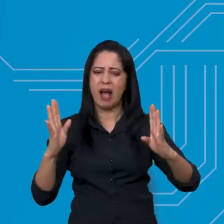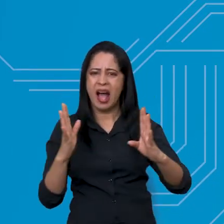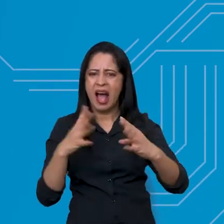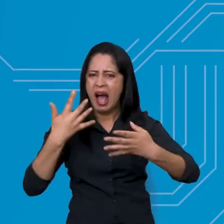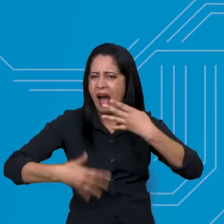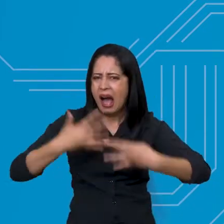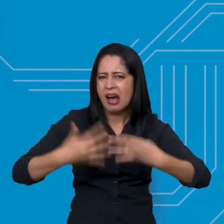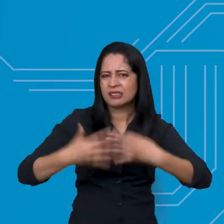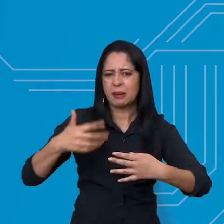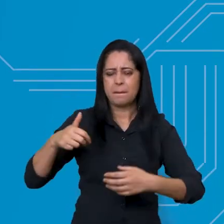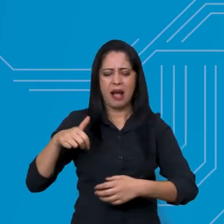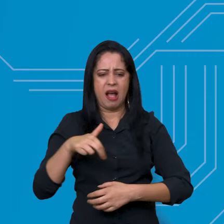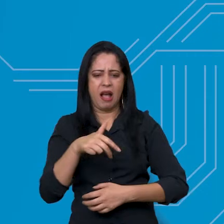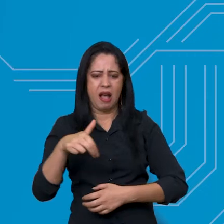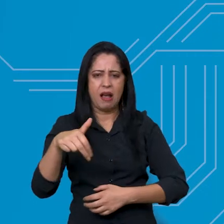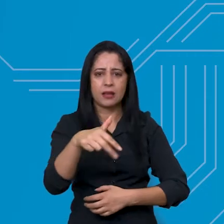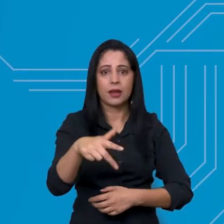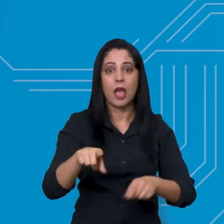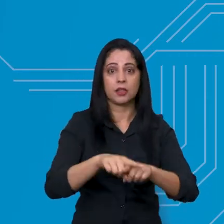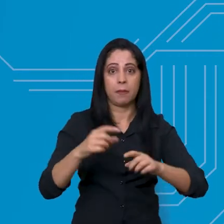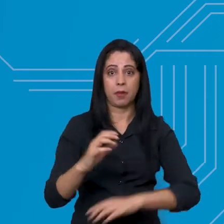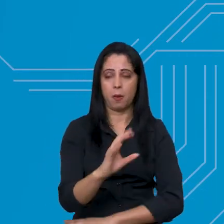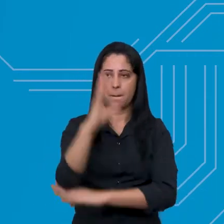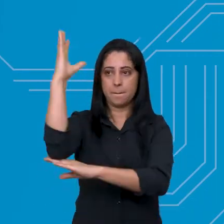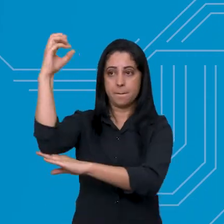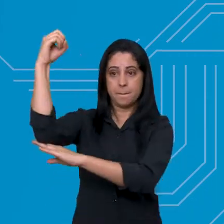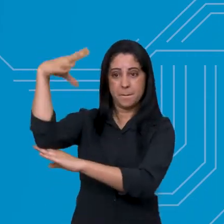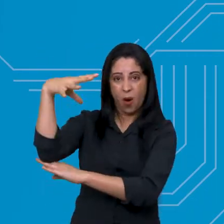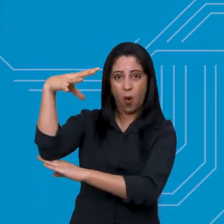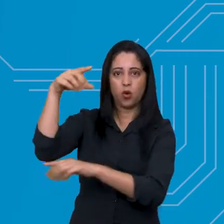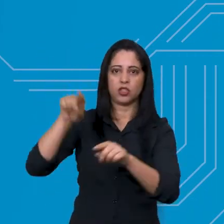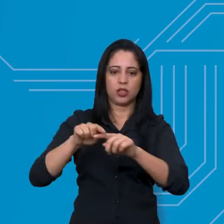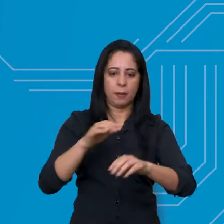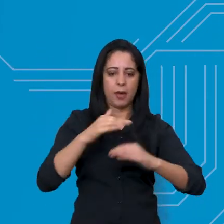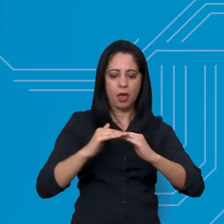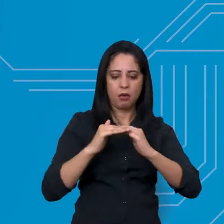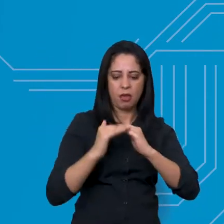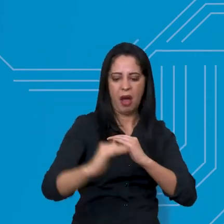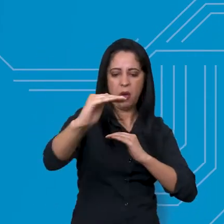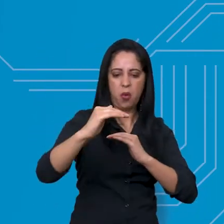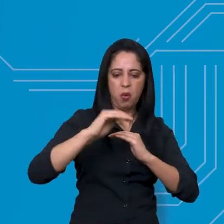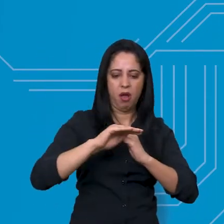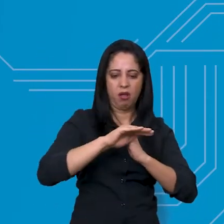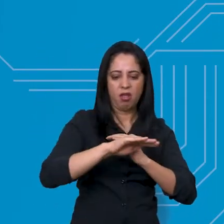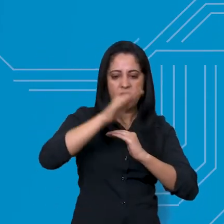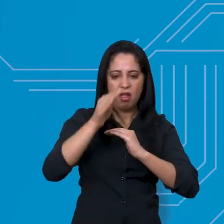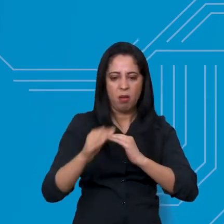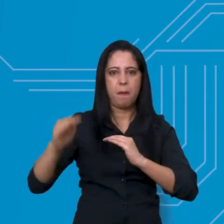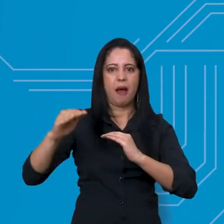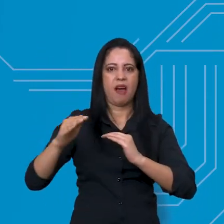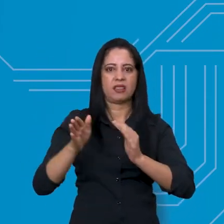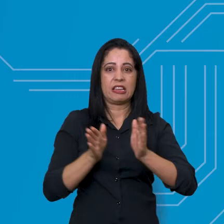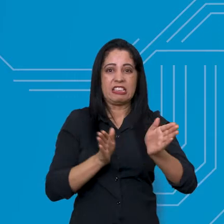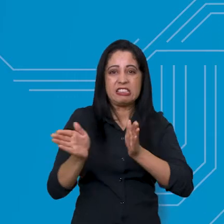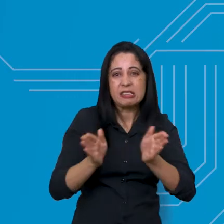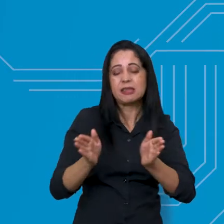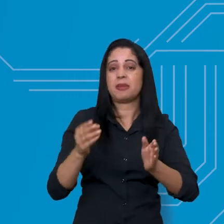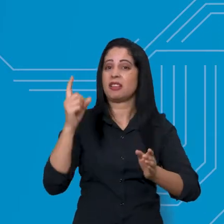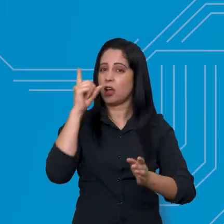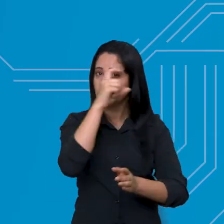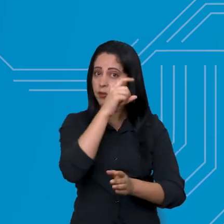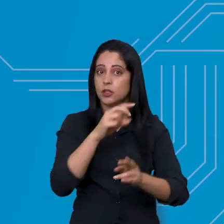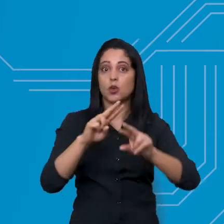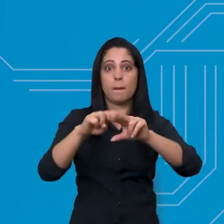que dificultam o trajeto diário, como postes, lombadas e calçadas sem acessibilidade. Para resolver esse problema, a